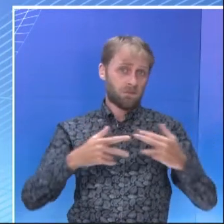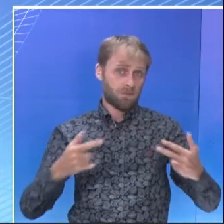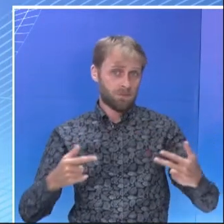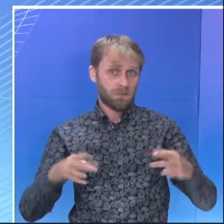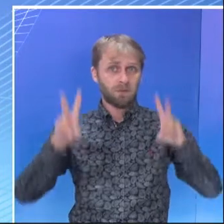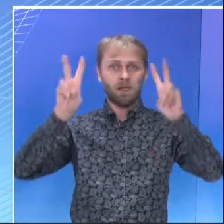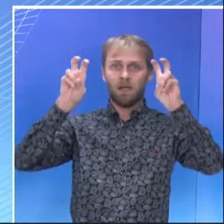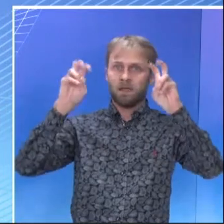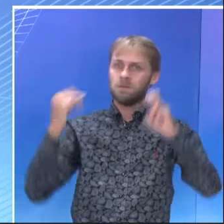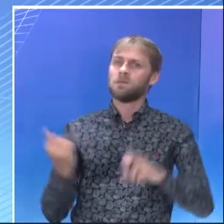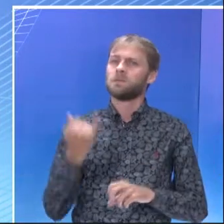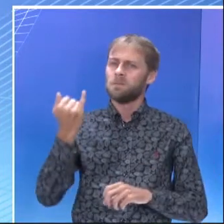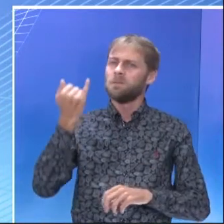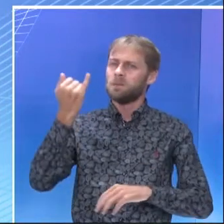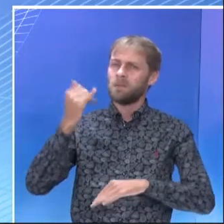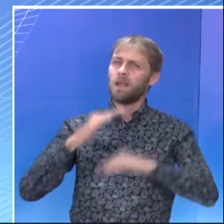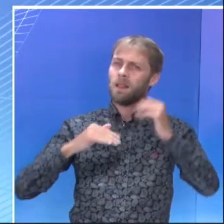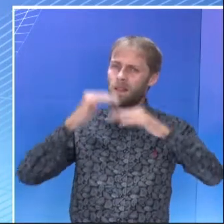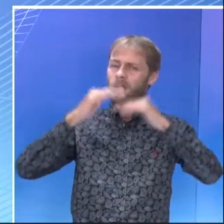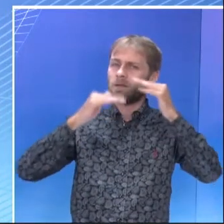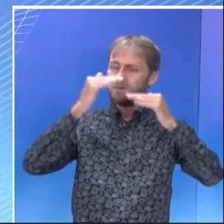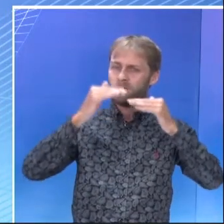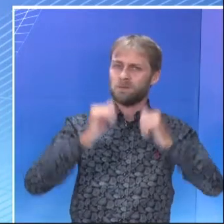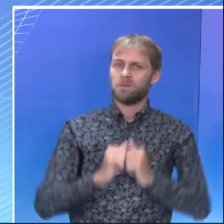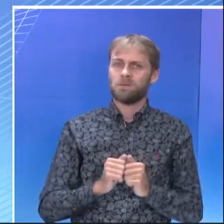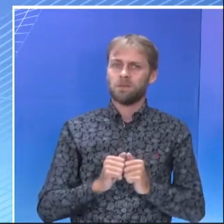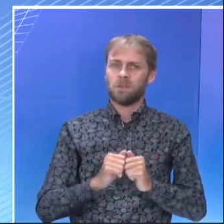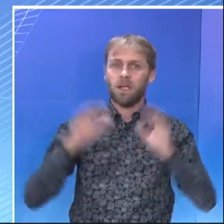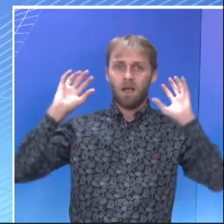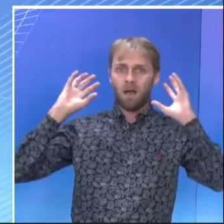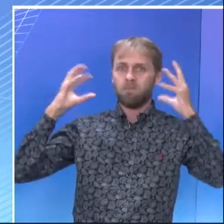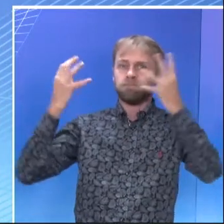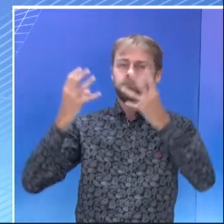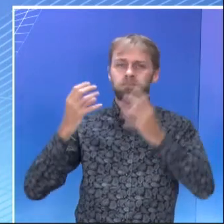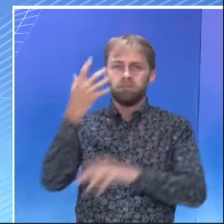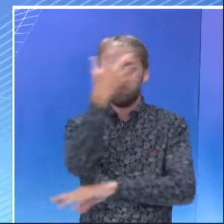alta. Tecnologia, meio ambiente,